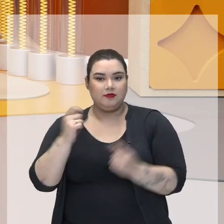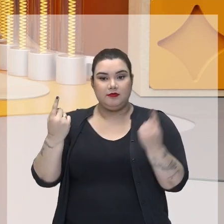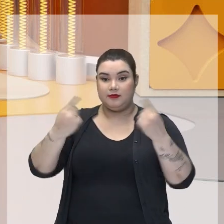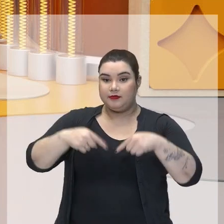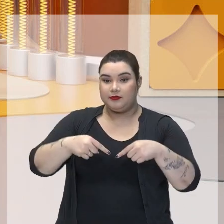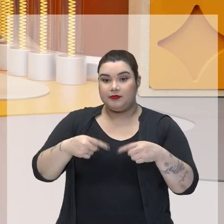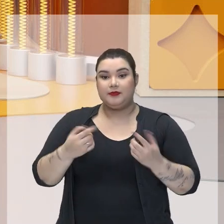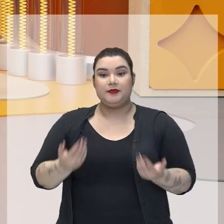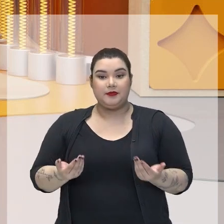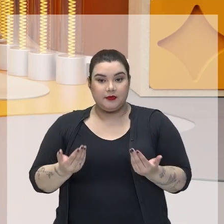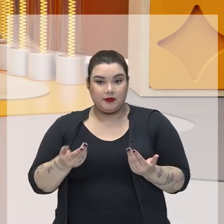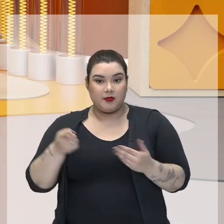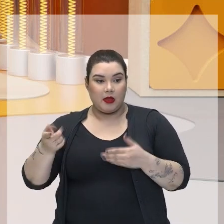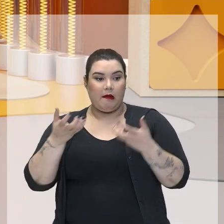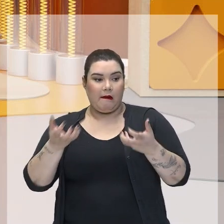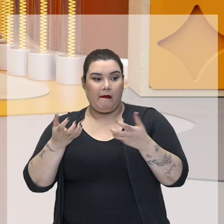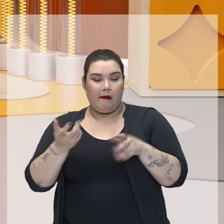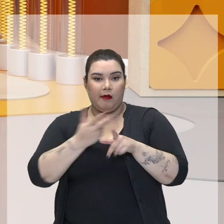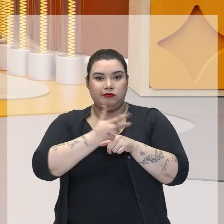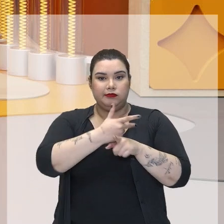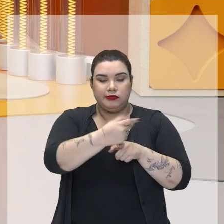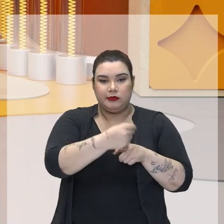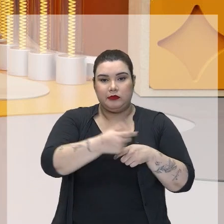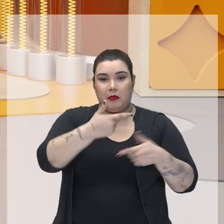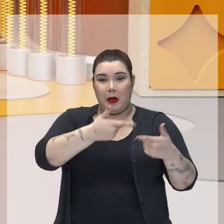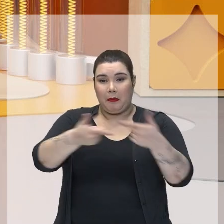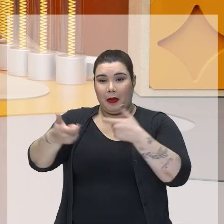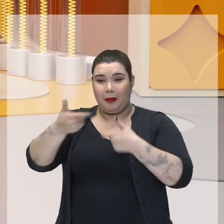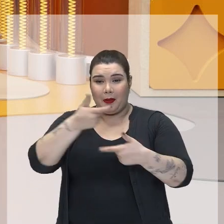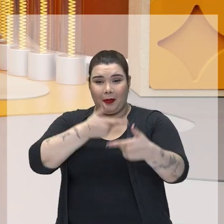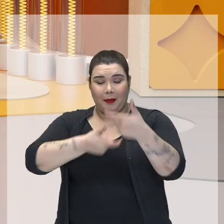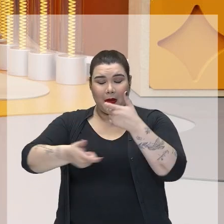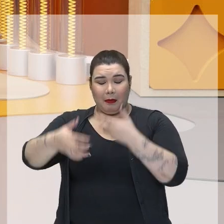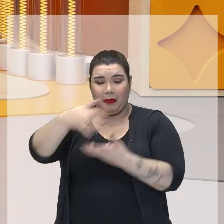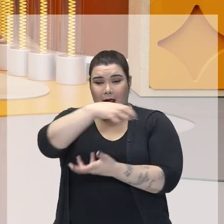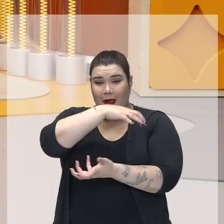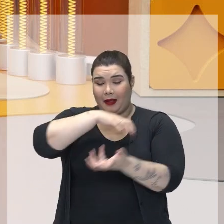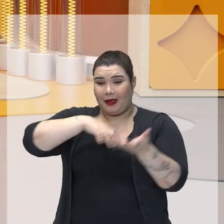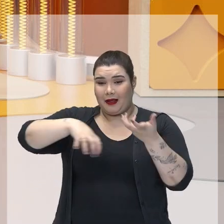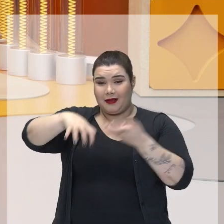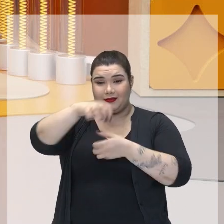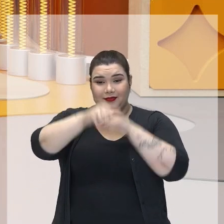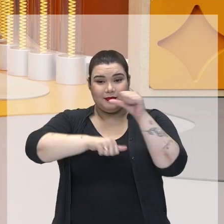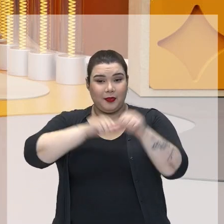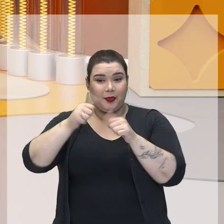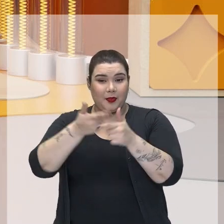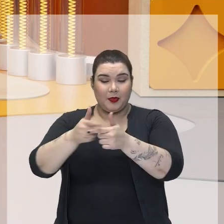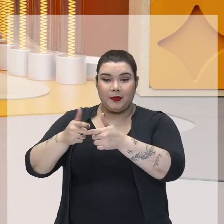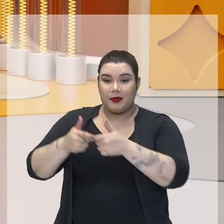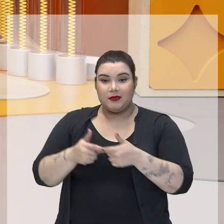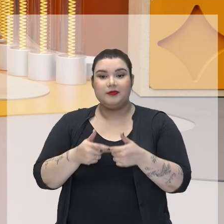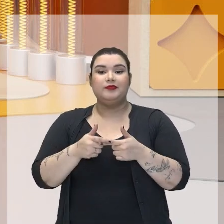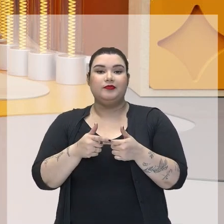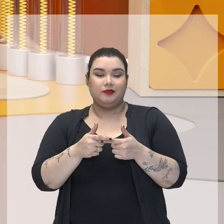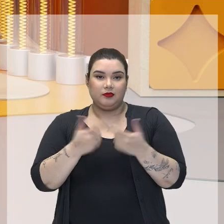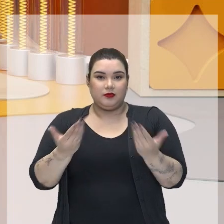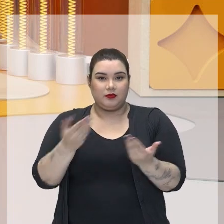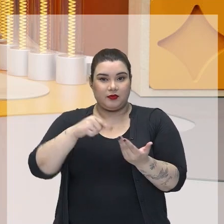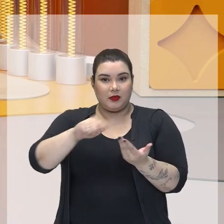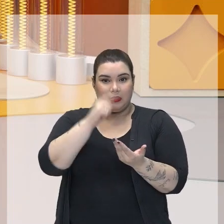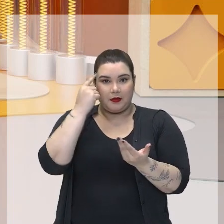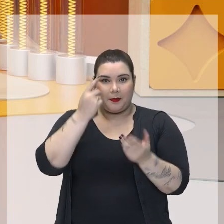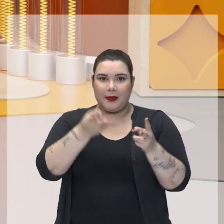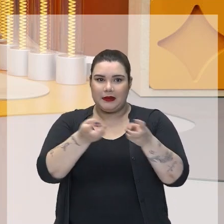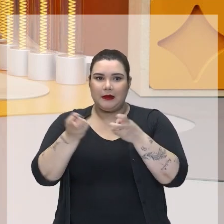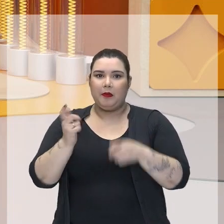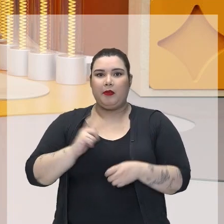da Ucrânia, que até então era da Ucrânia, e isso está reconfigurando as organizações de lá. Então, para você ter uma ideia como as coisas estão mudando,